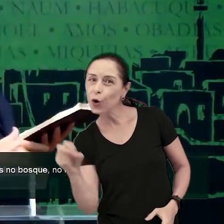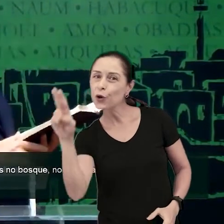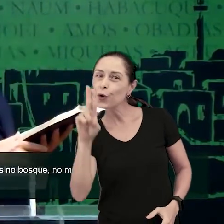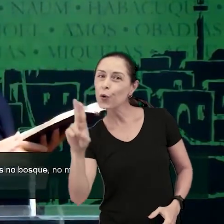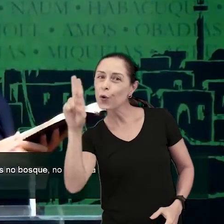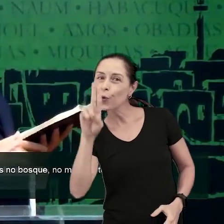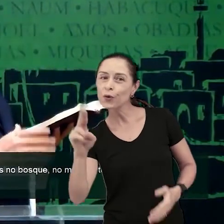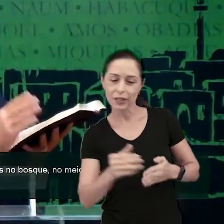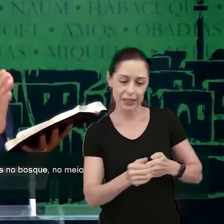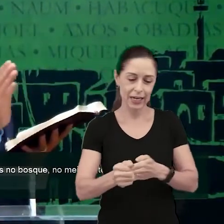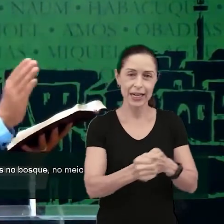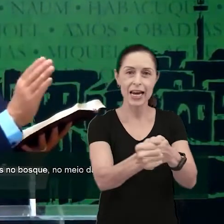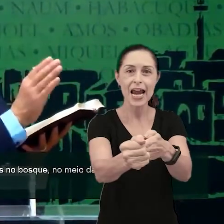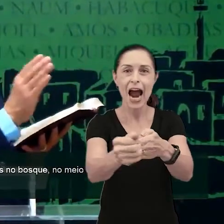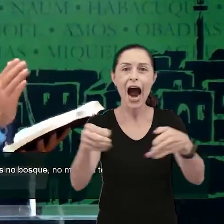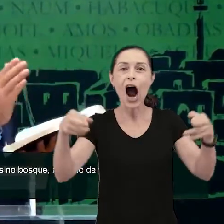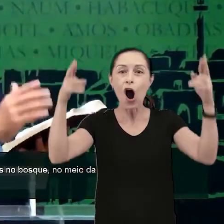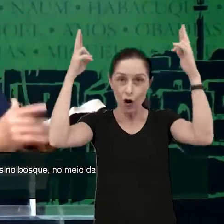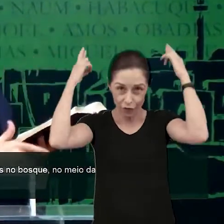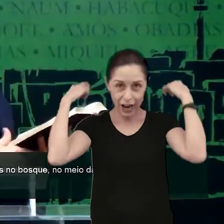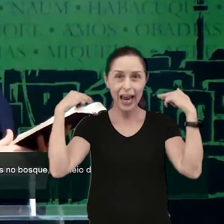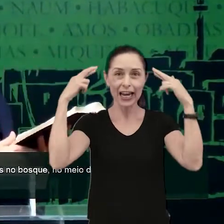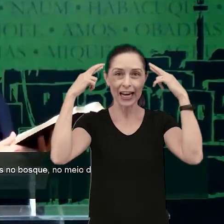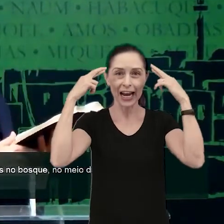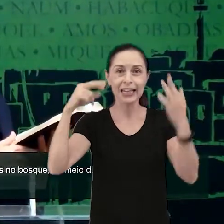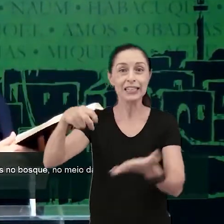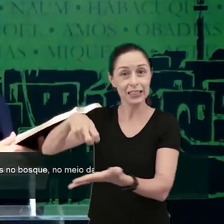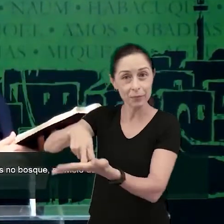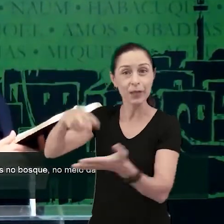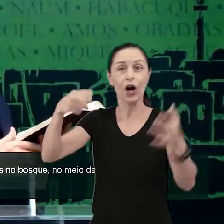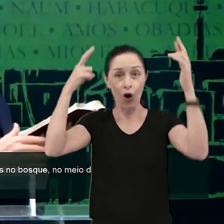ovelha, ela serve para disciplinar a ovelha.